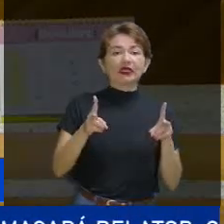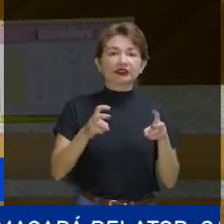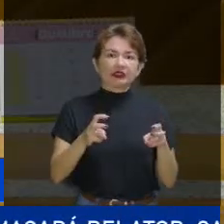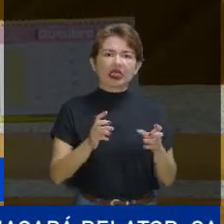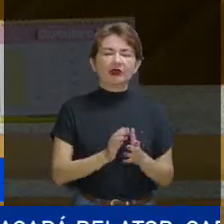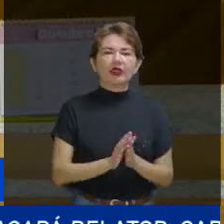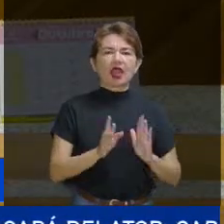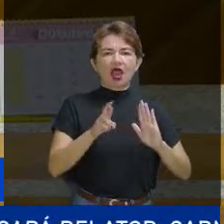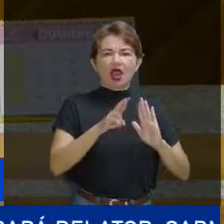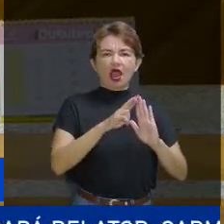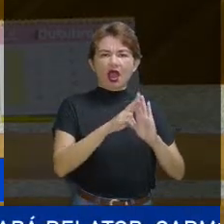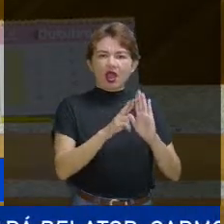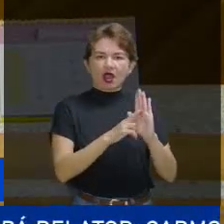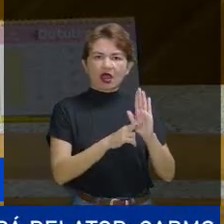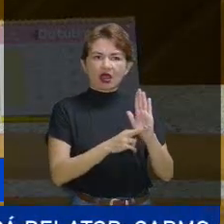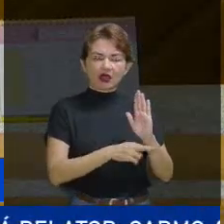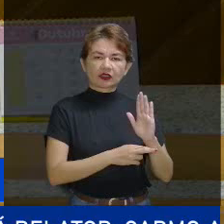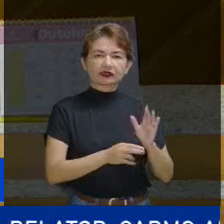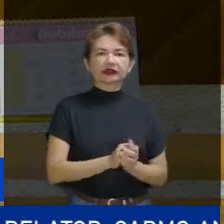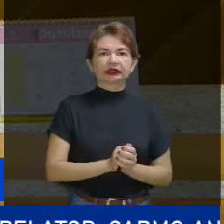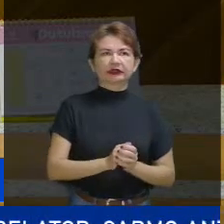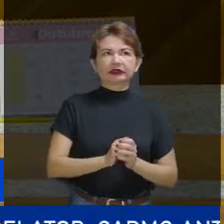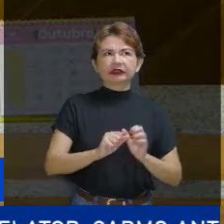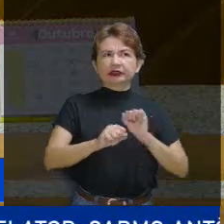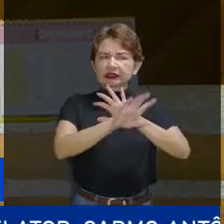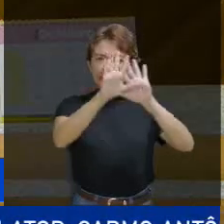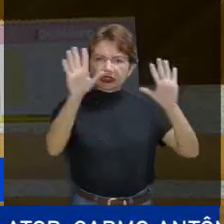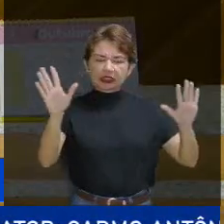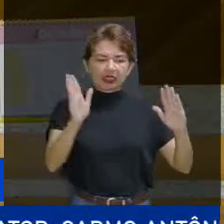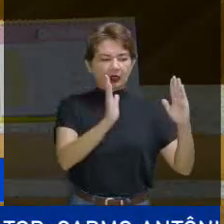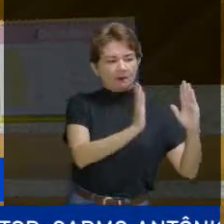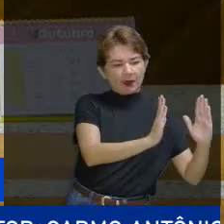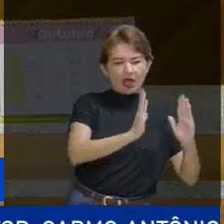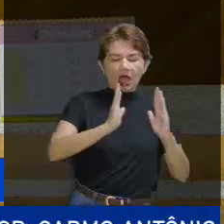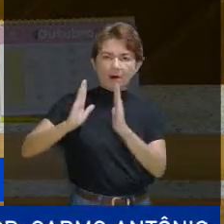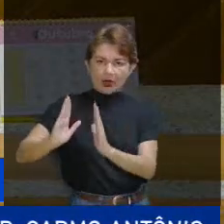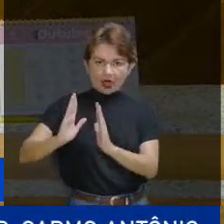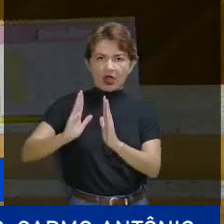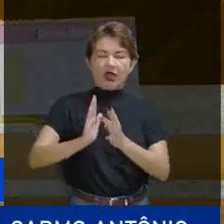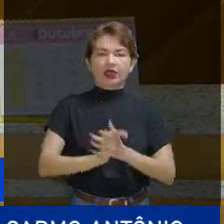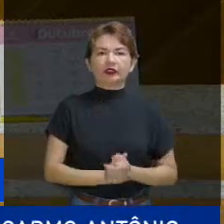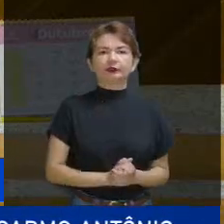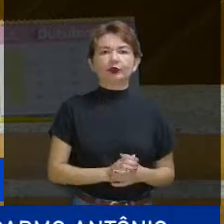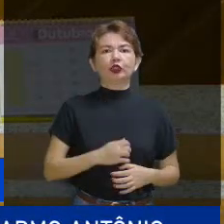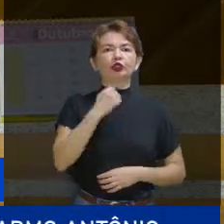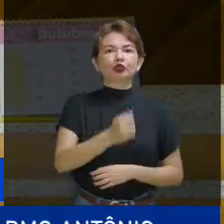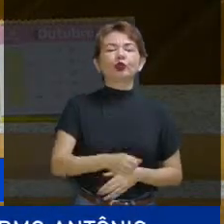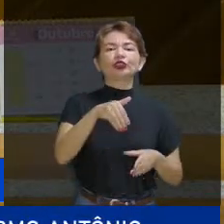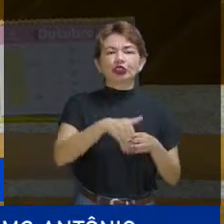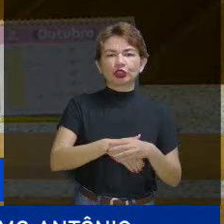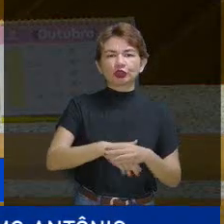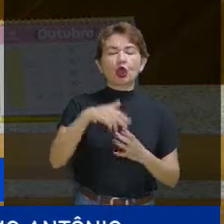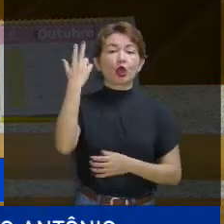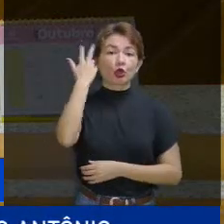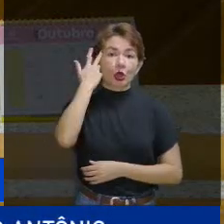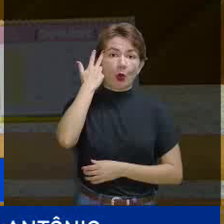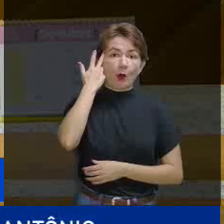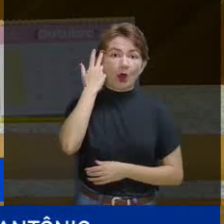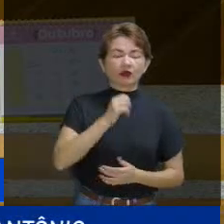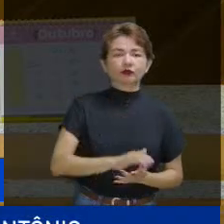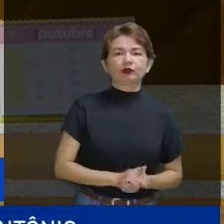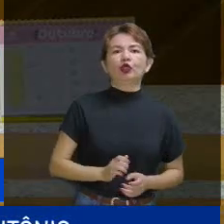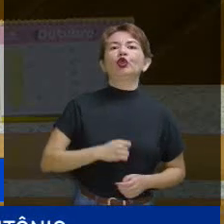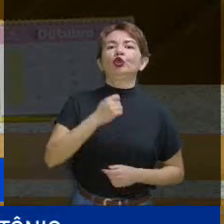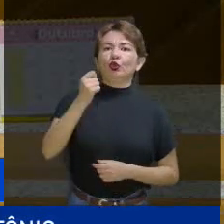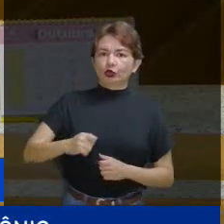norma estabeleceu 2 fases claras para a transição da competência do juiz eleitoral tradicional para o juiz